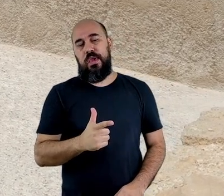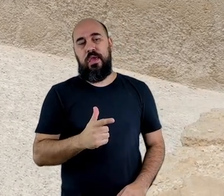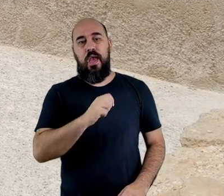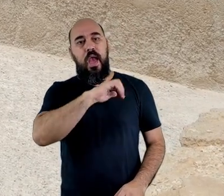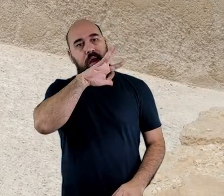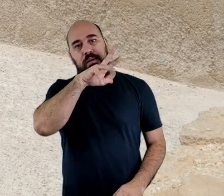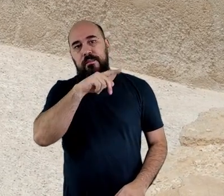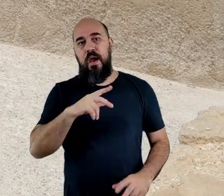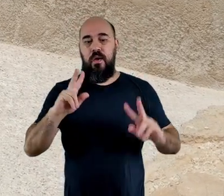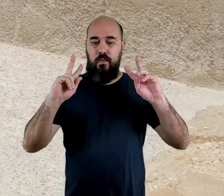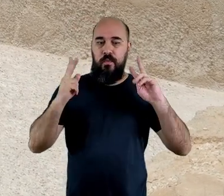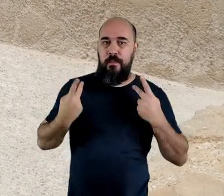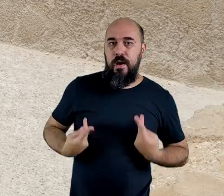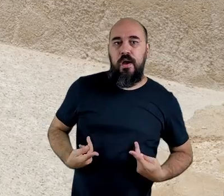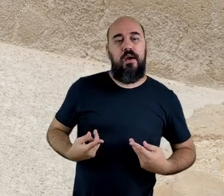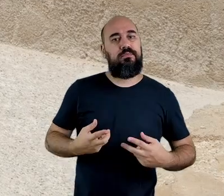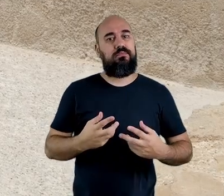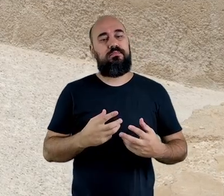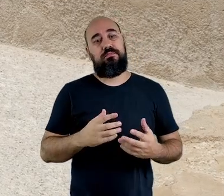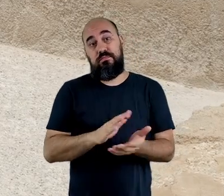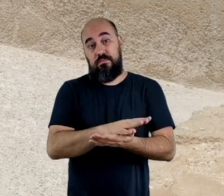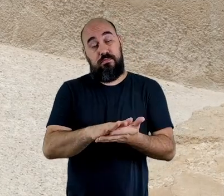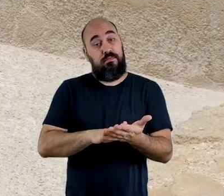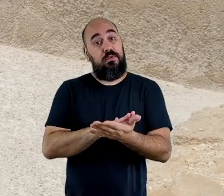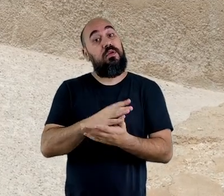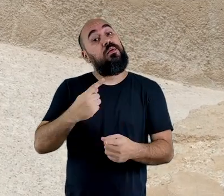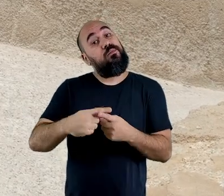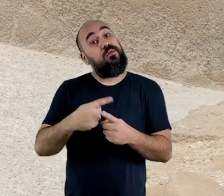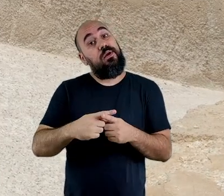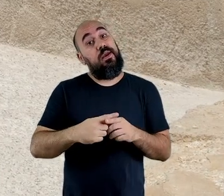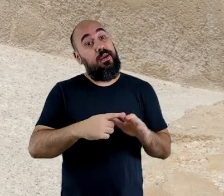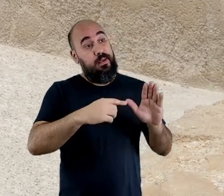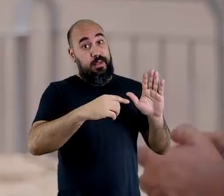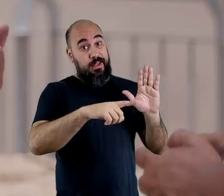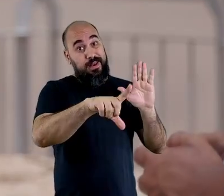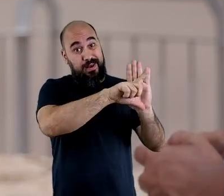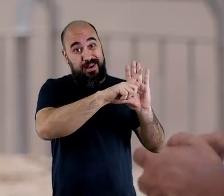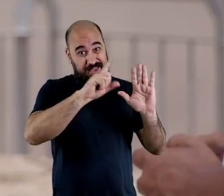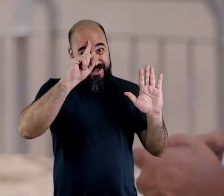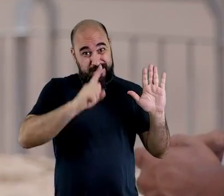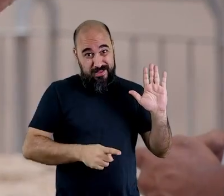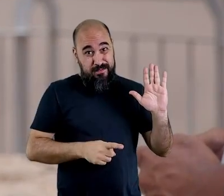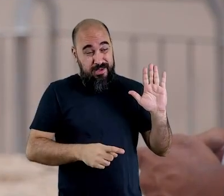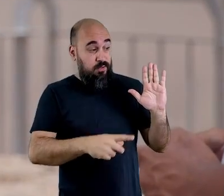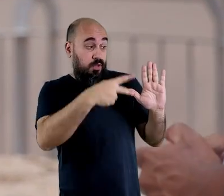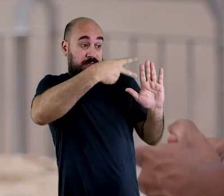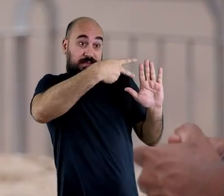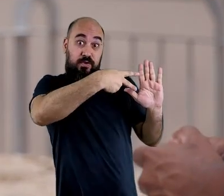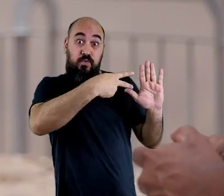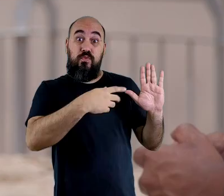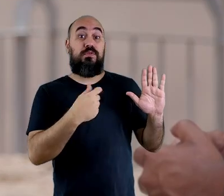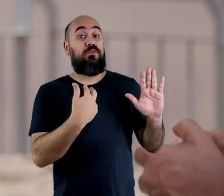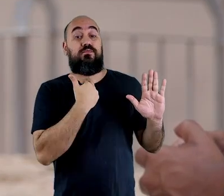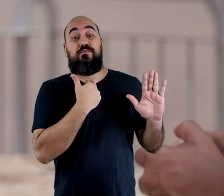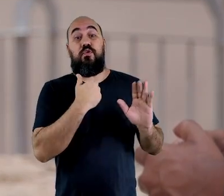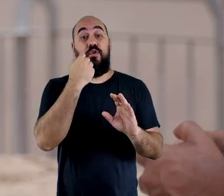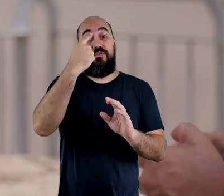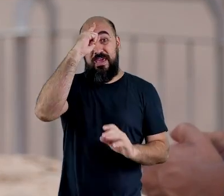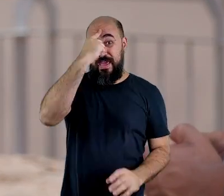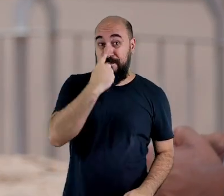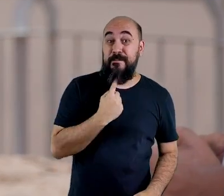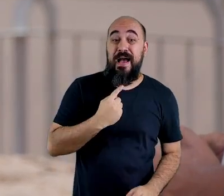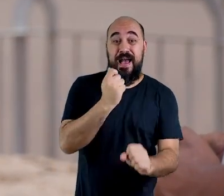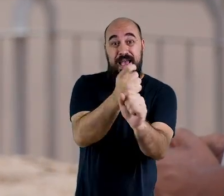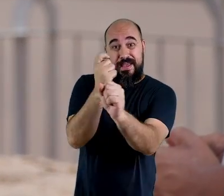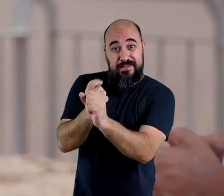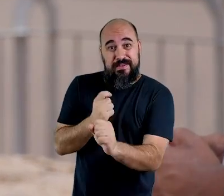Sem humanos, sem animais, porque na verdade ele estava seguindo o segundo mandamento, de não fazer nenhuma imagem esculpida. E